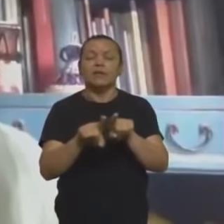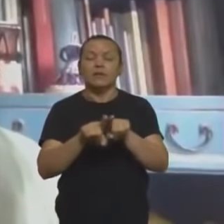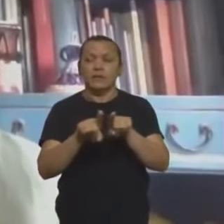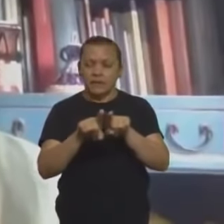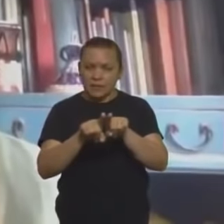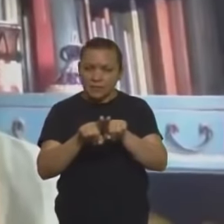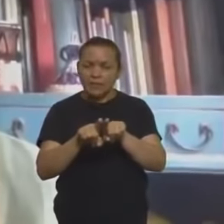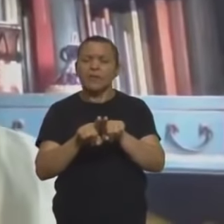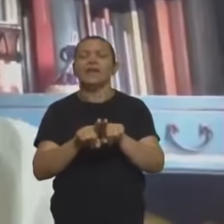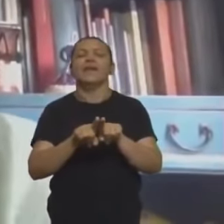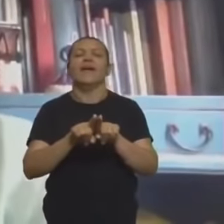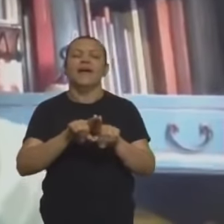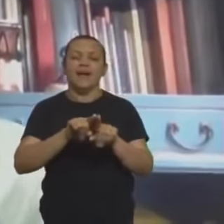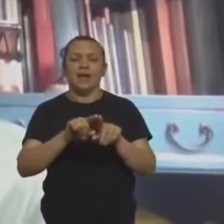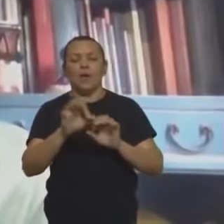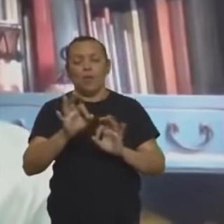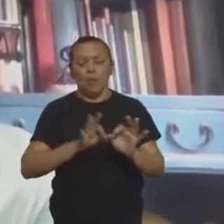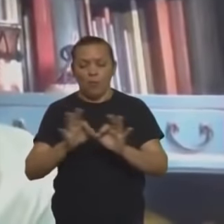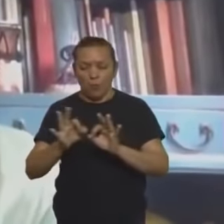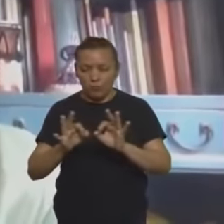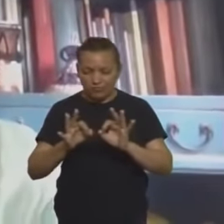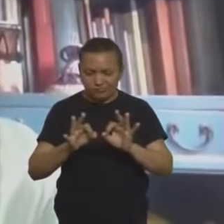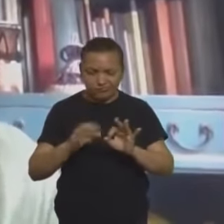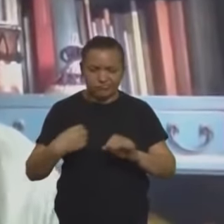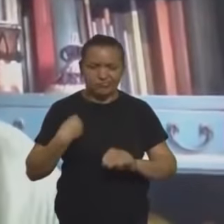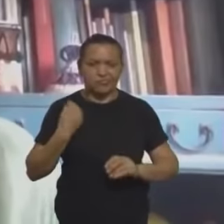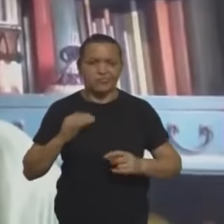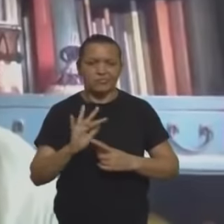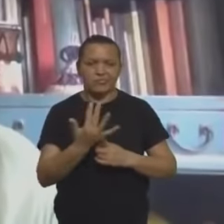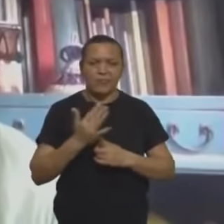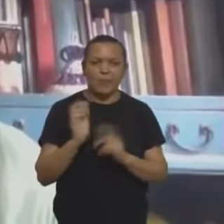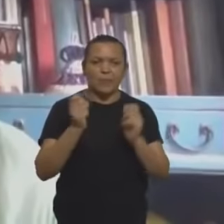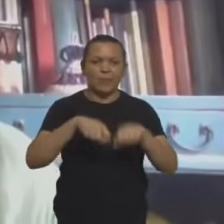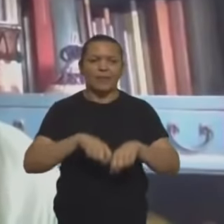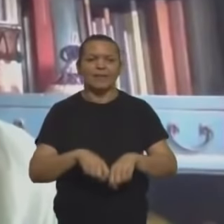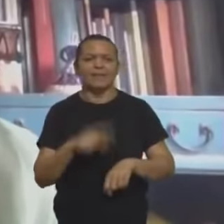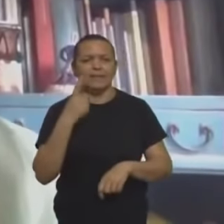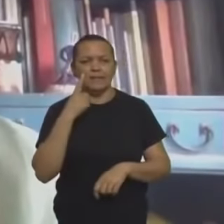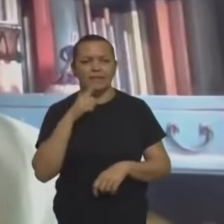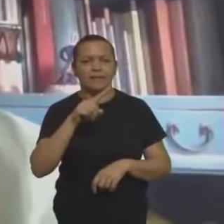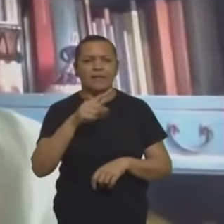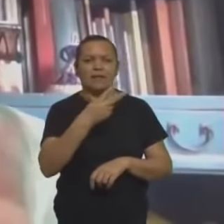uma versão do projeto de convivência. Então, em